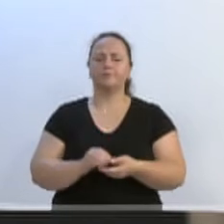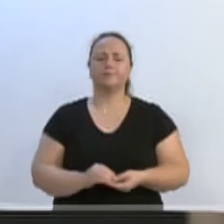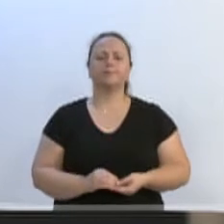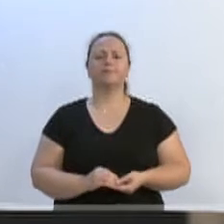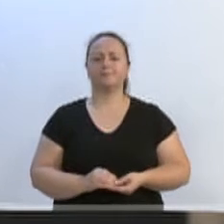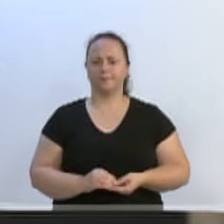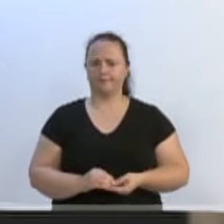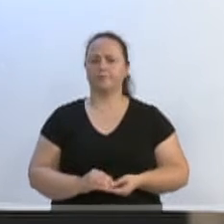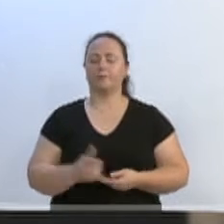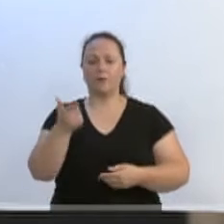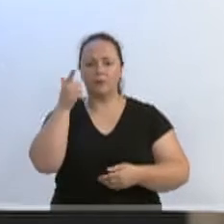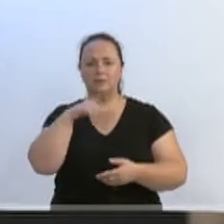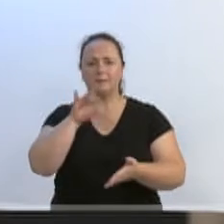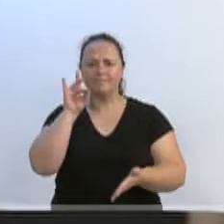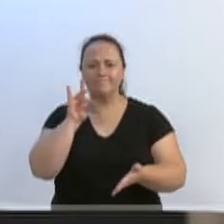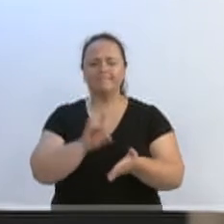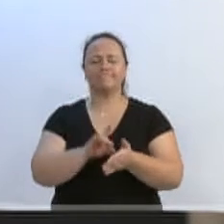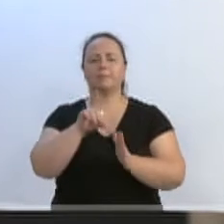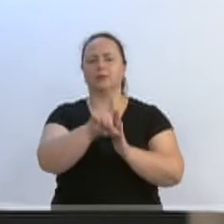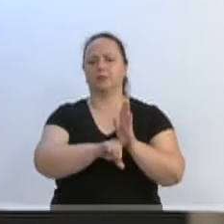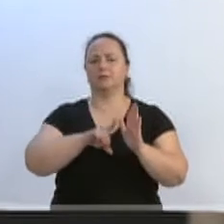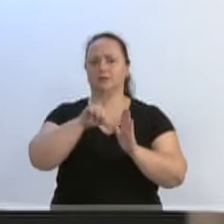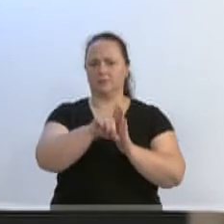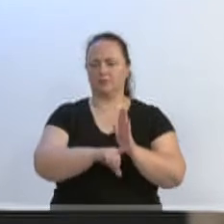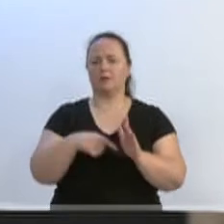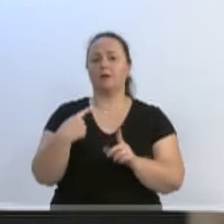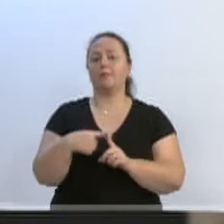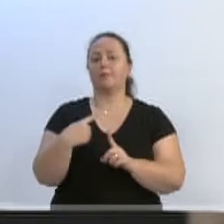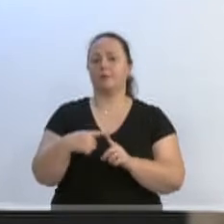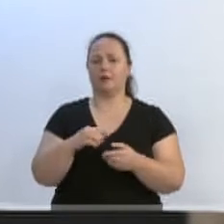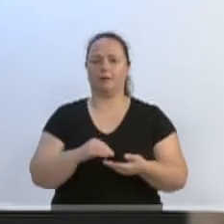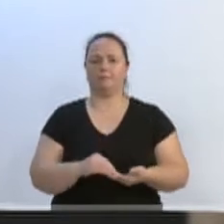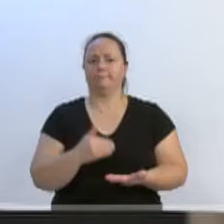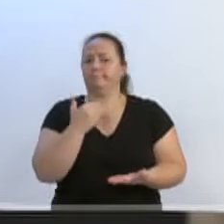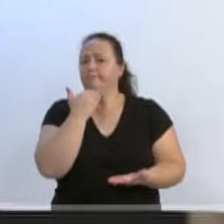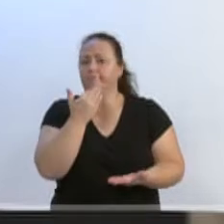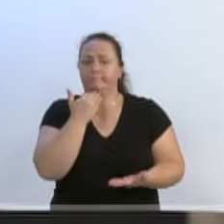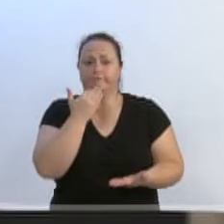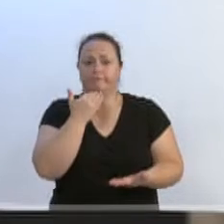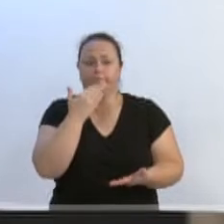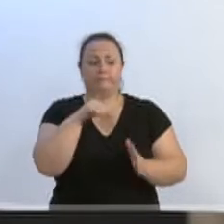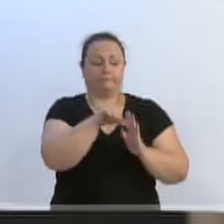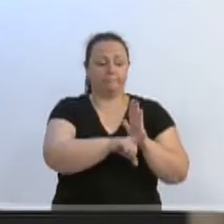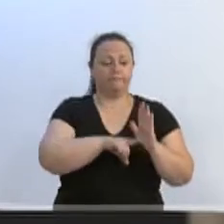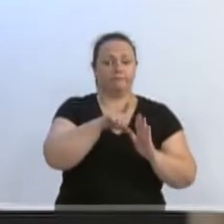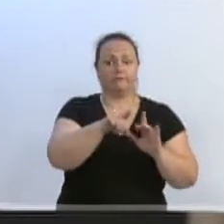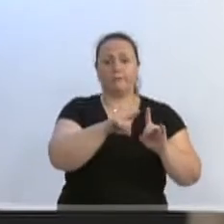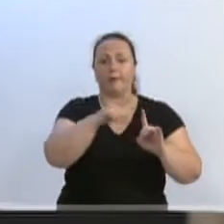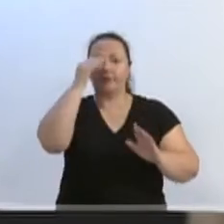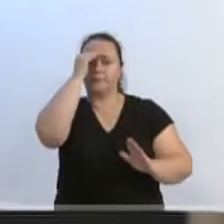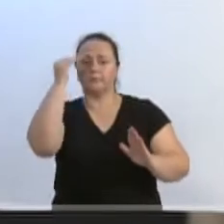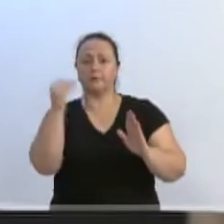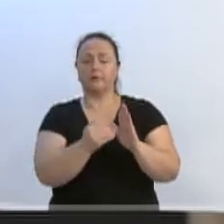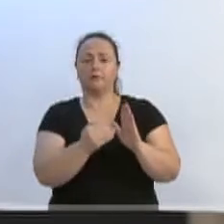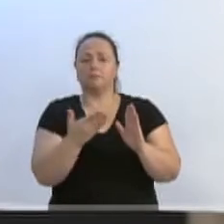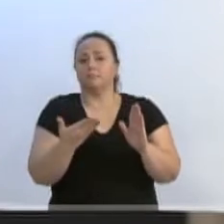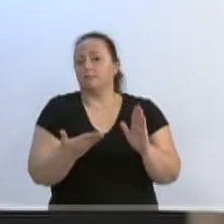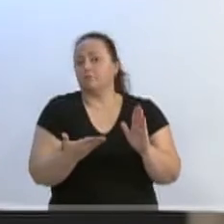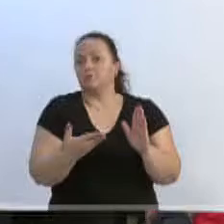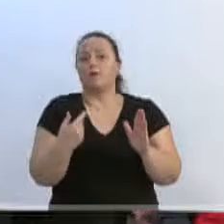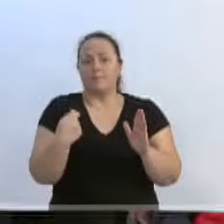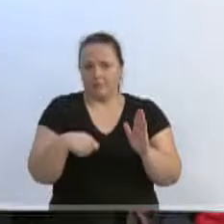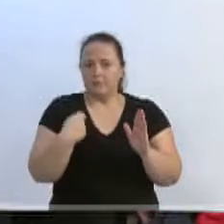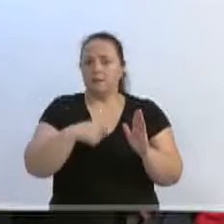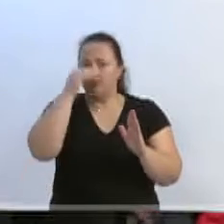efetivar a legislação que de nada adianta nós temos legislações que elas não sejam cumpridas parabéns a você mesmo obrigado